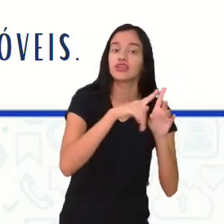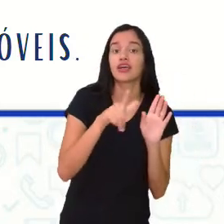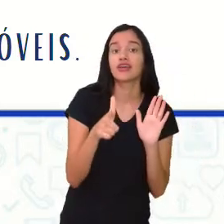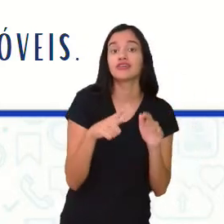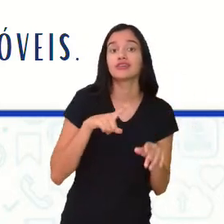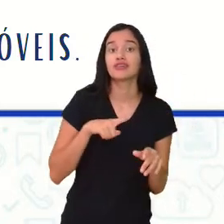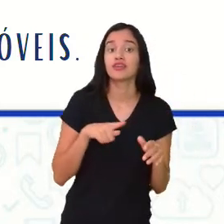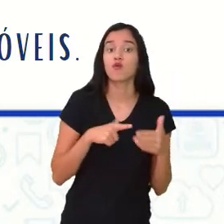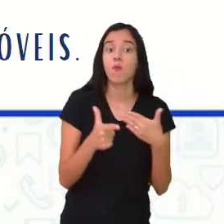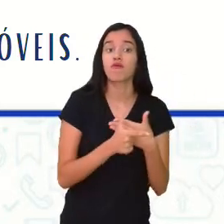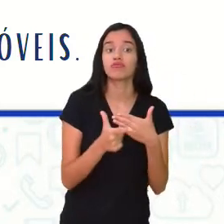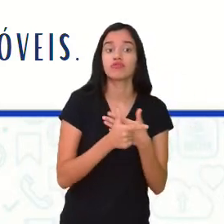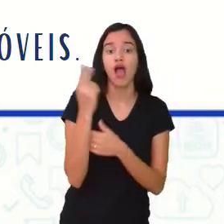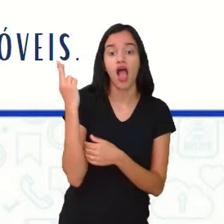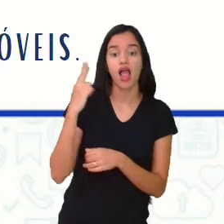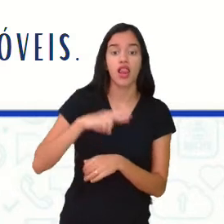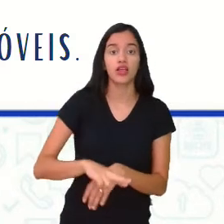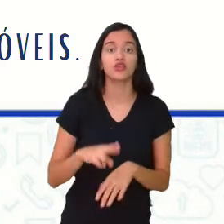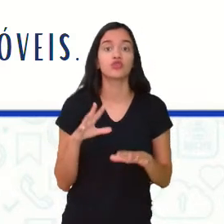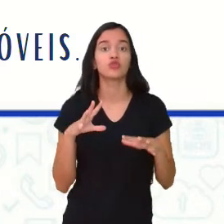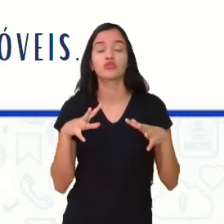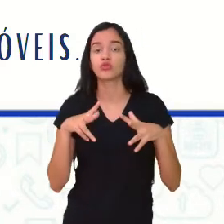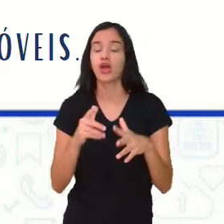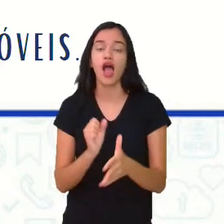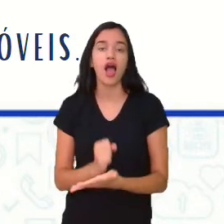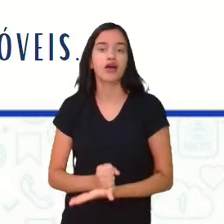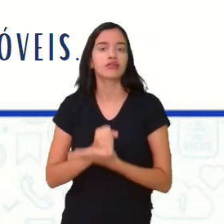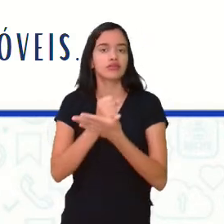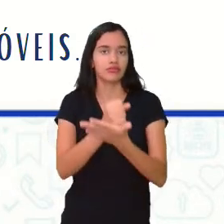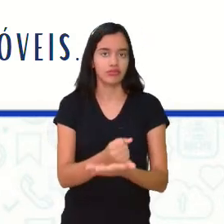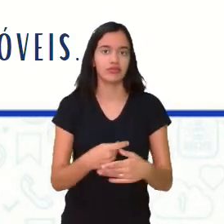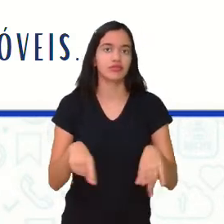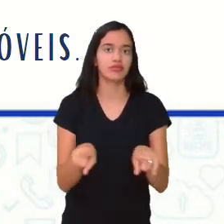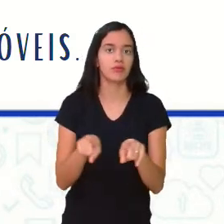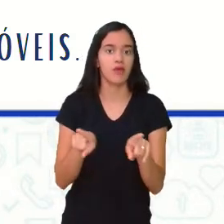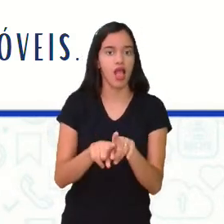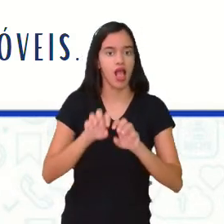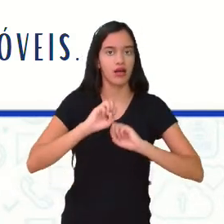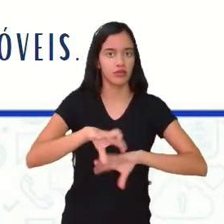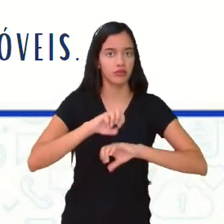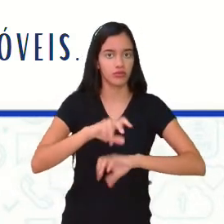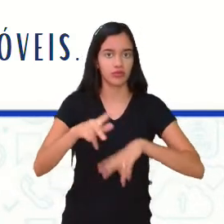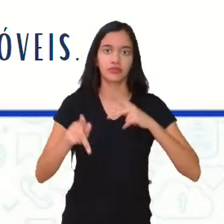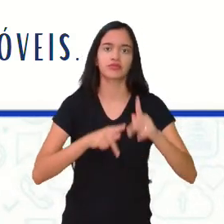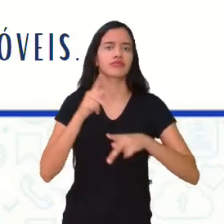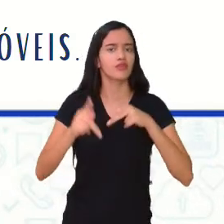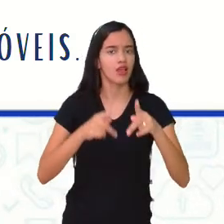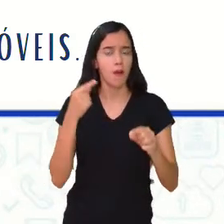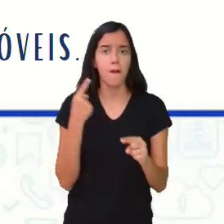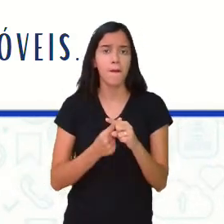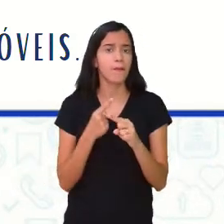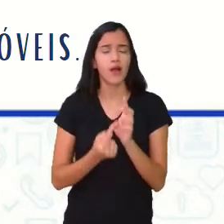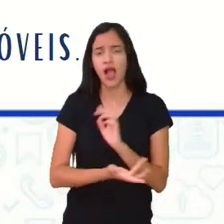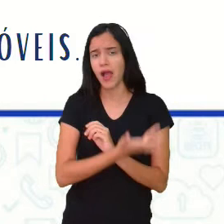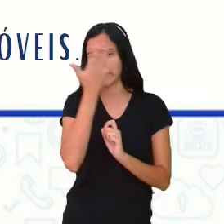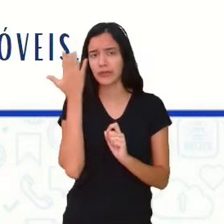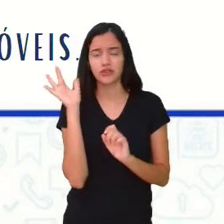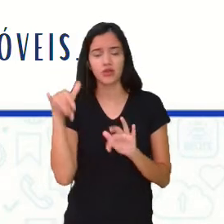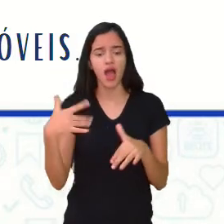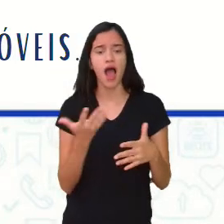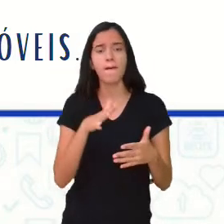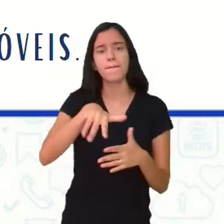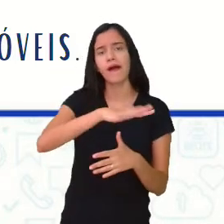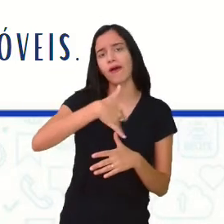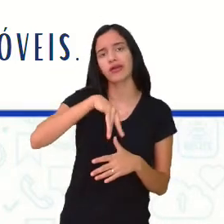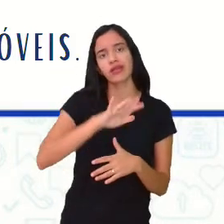função religiosa, litúrgica, ele ajudava a educação do povo, porque aquelas pessoas, a maioria